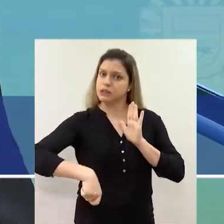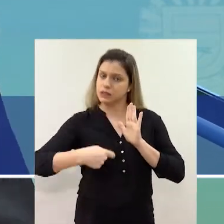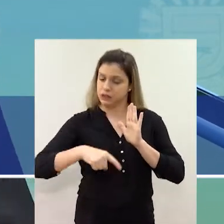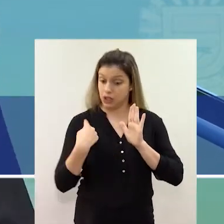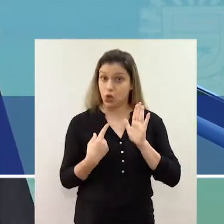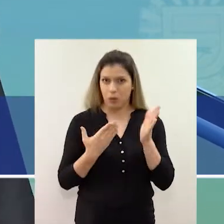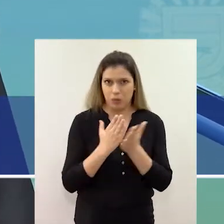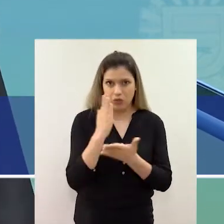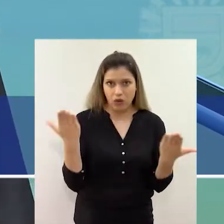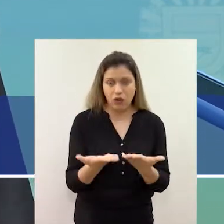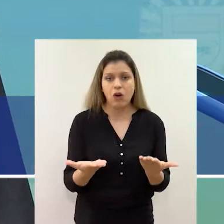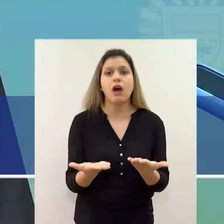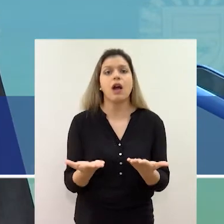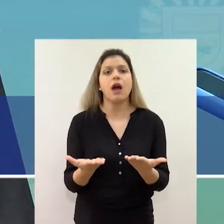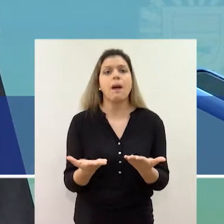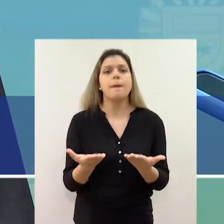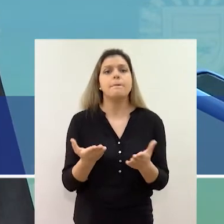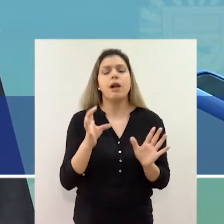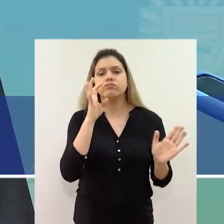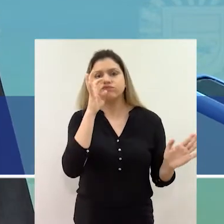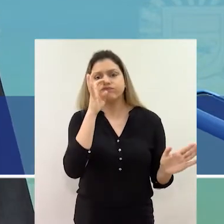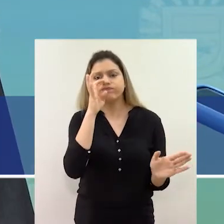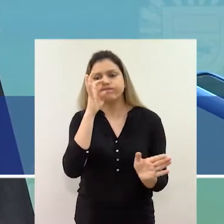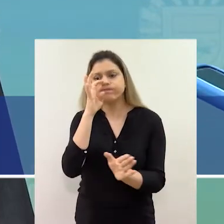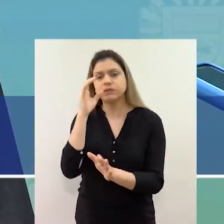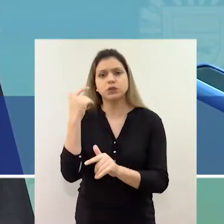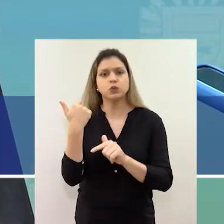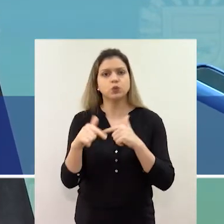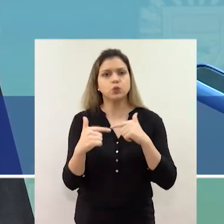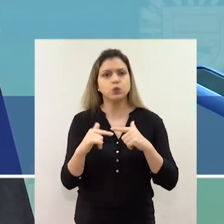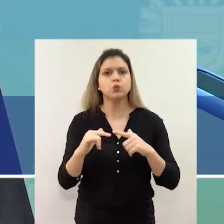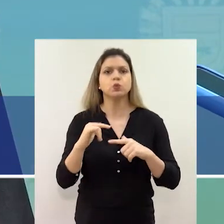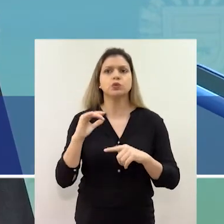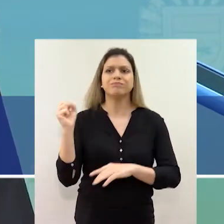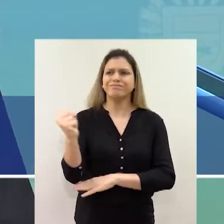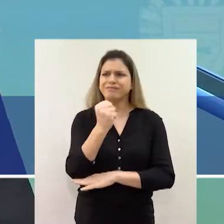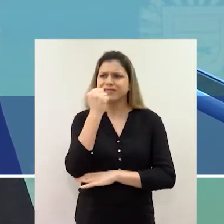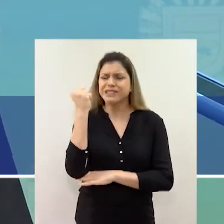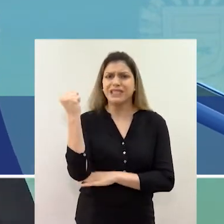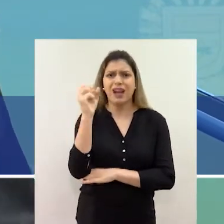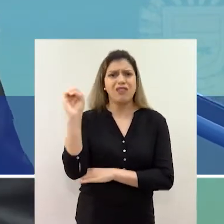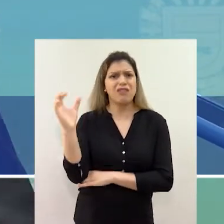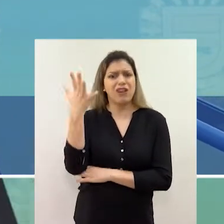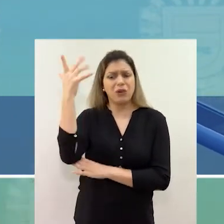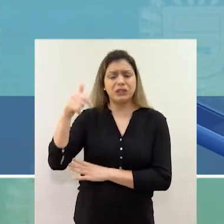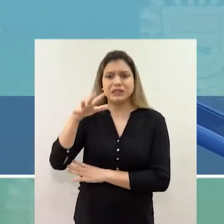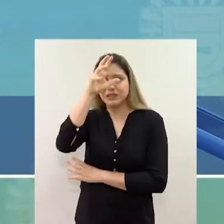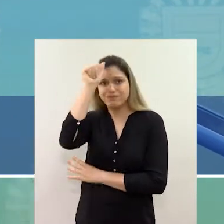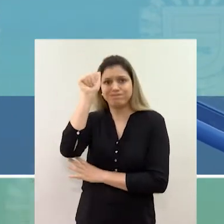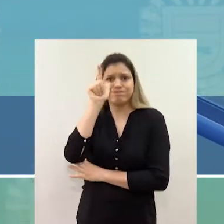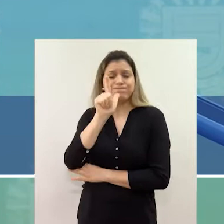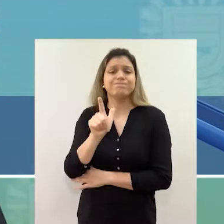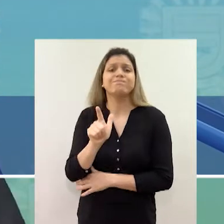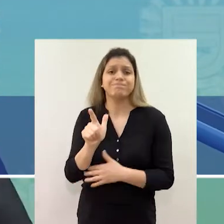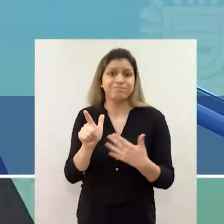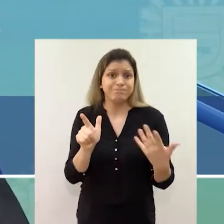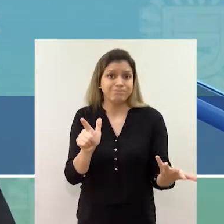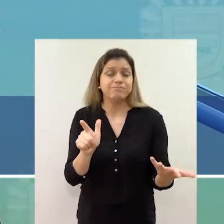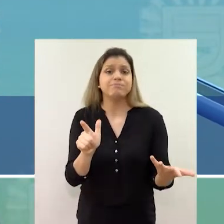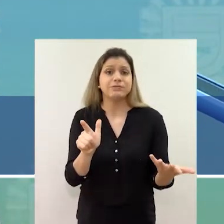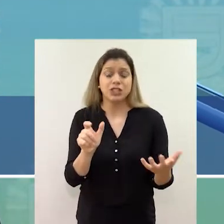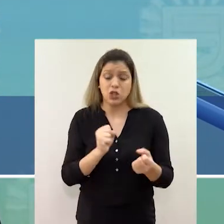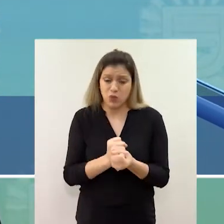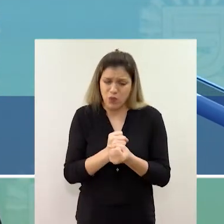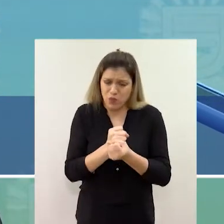que nós acabamos de aprovar, para fazer o acompanhamento da calamidade pública que nós acabamos de decretar. Então, é um